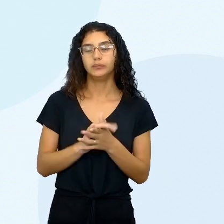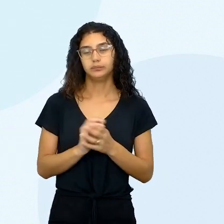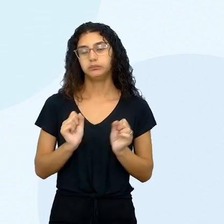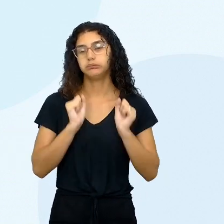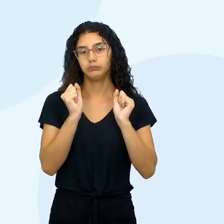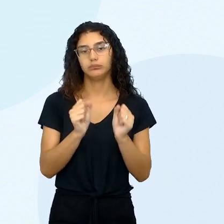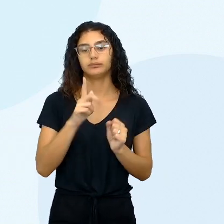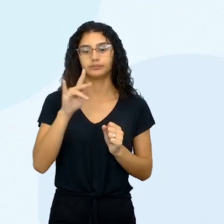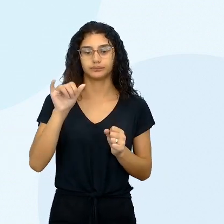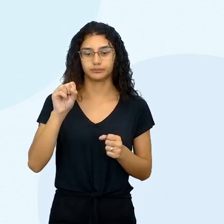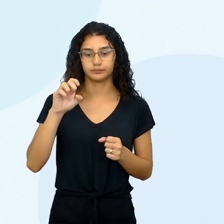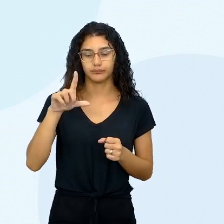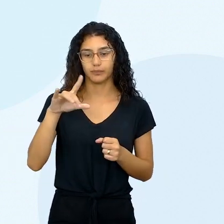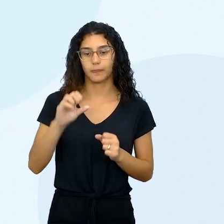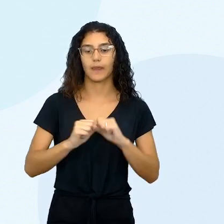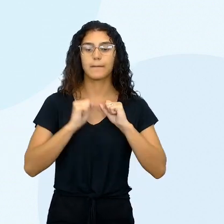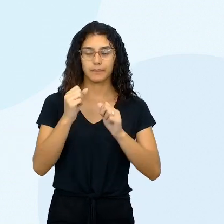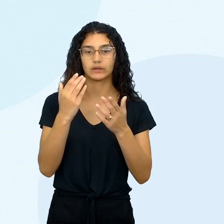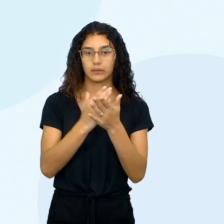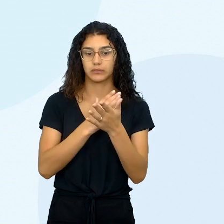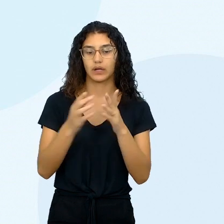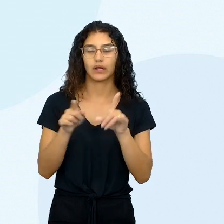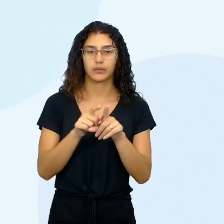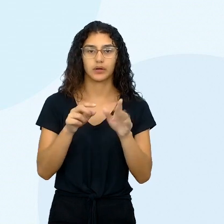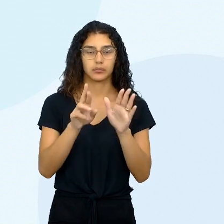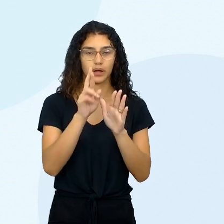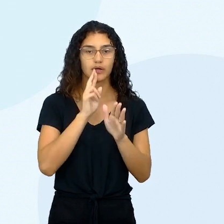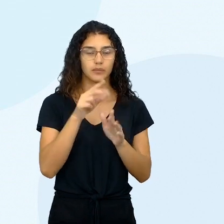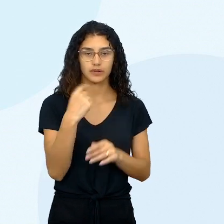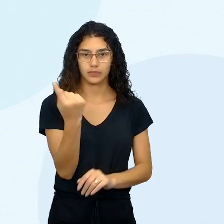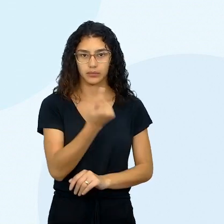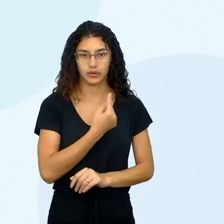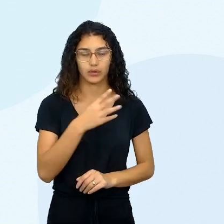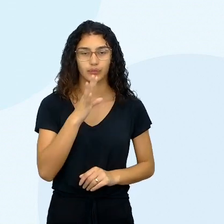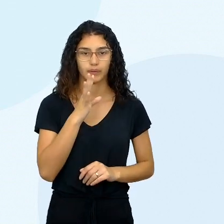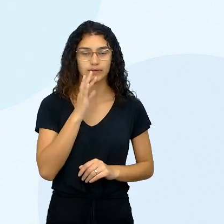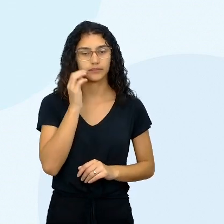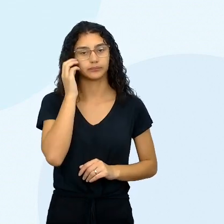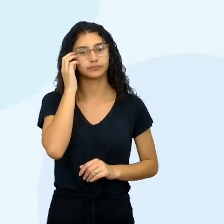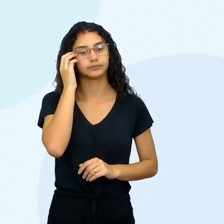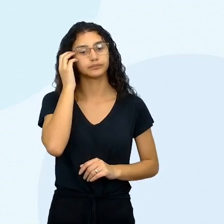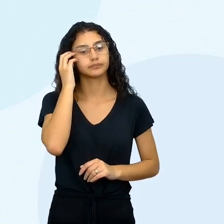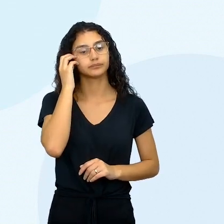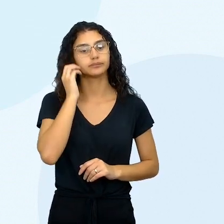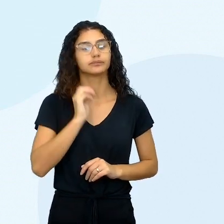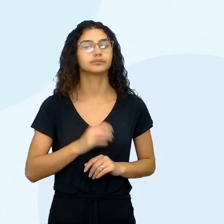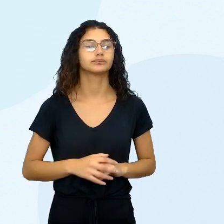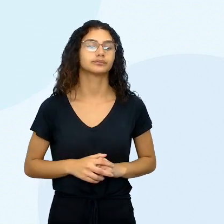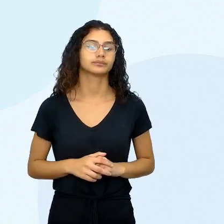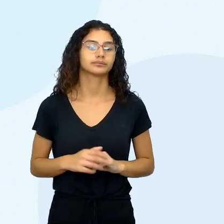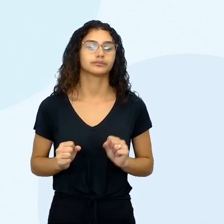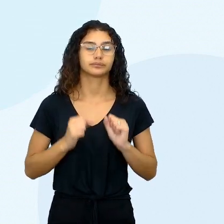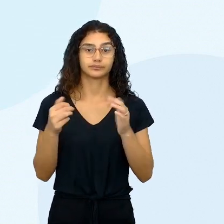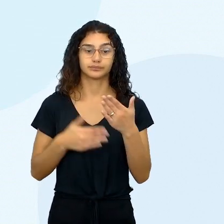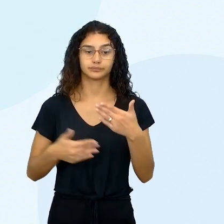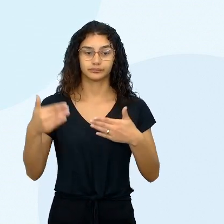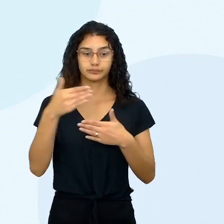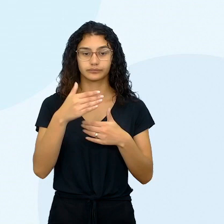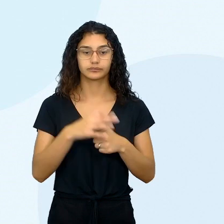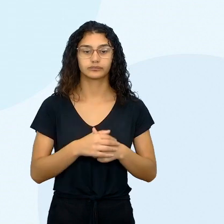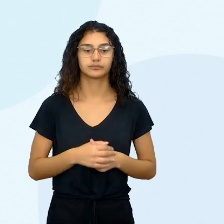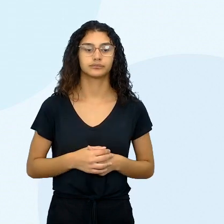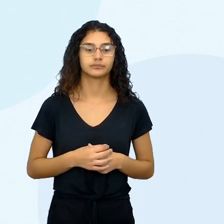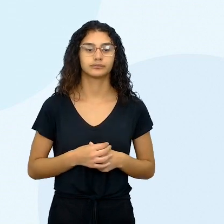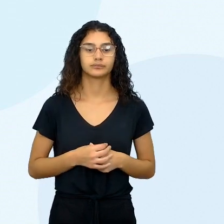a Gisele depois gentilmente pode separar algumas respostas aí para a gente conhecer. Podemos seguir?